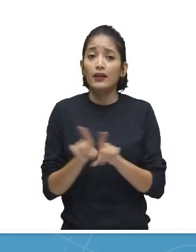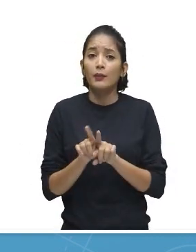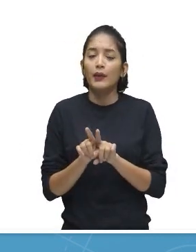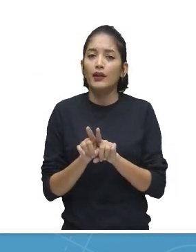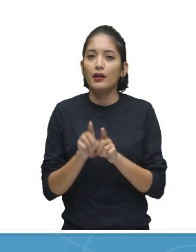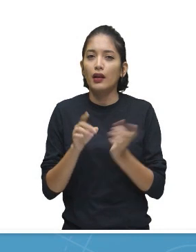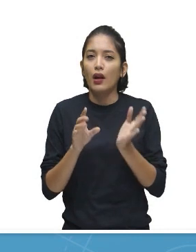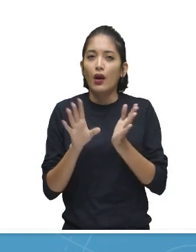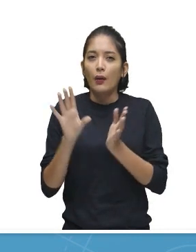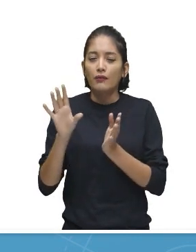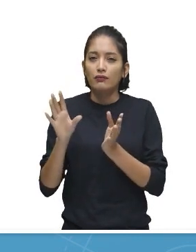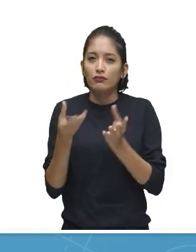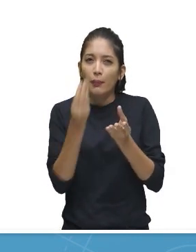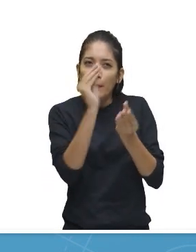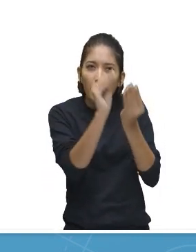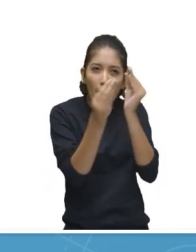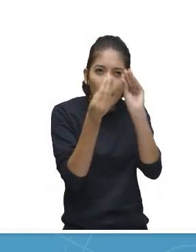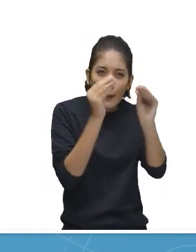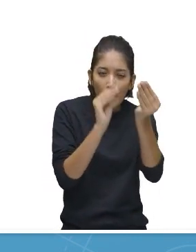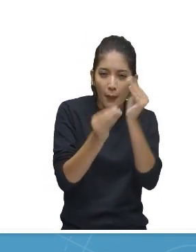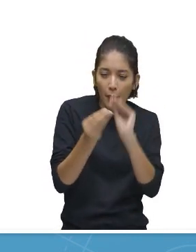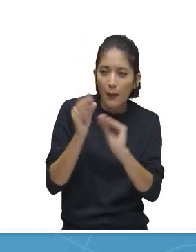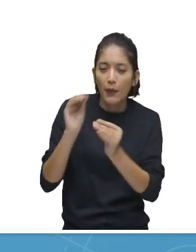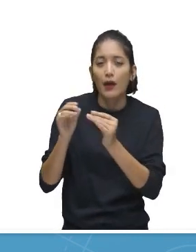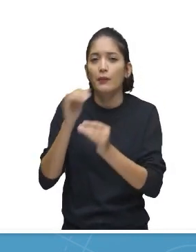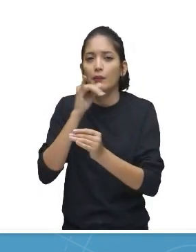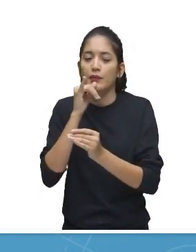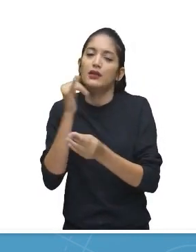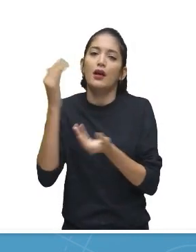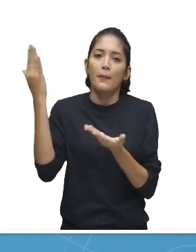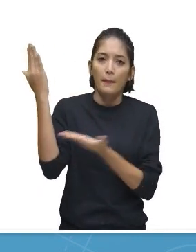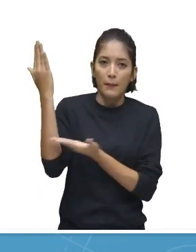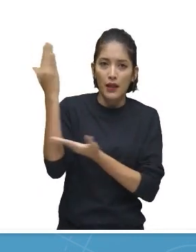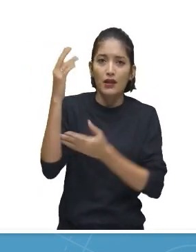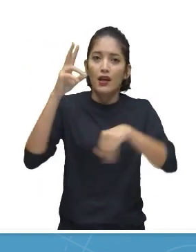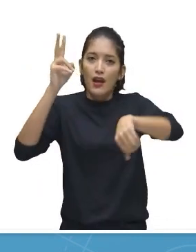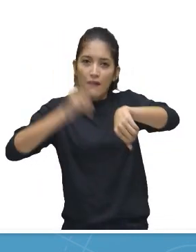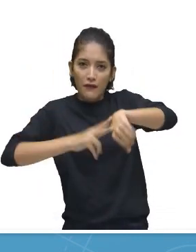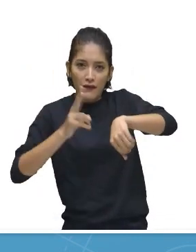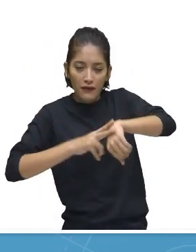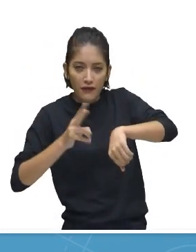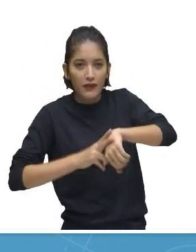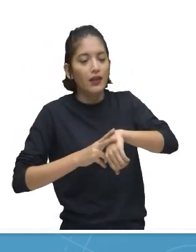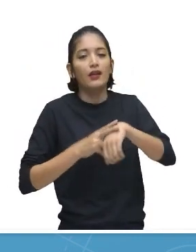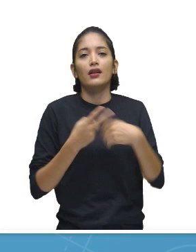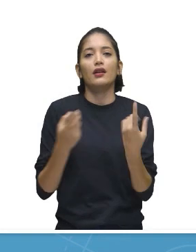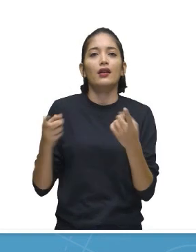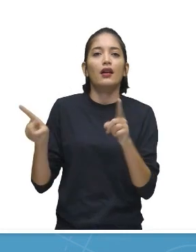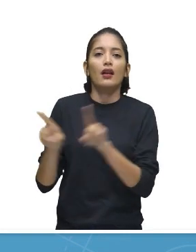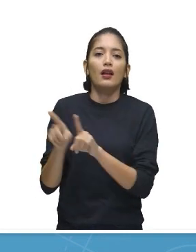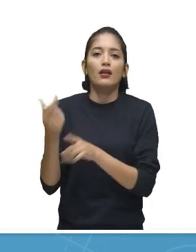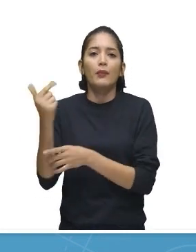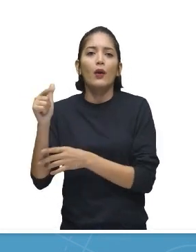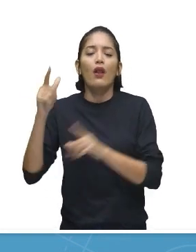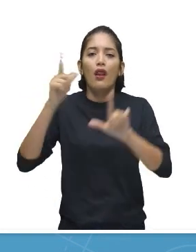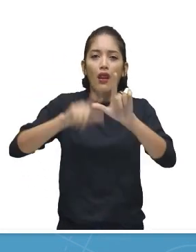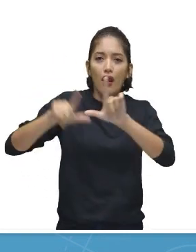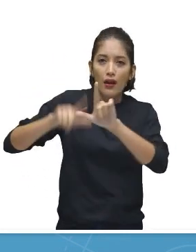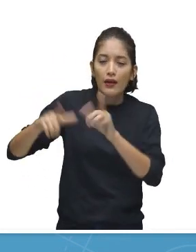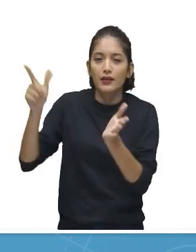colagem, ele prega aí na imagem pedaços de madeira, de vidro, partituras,